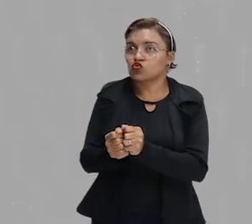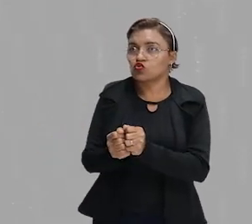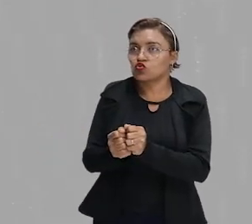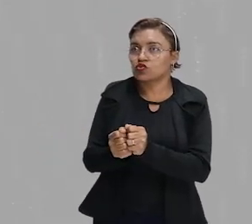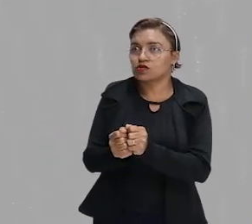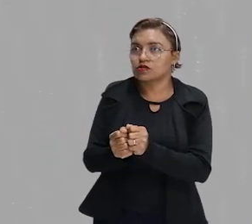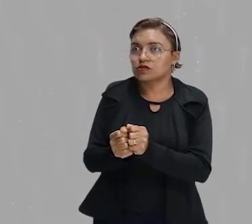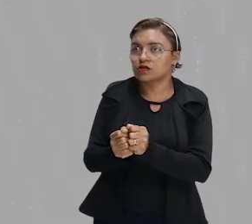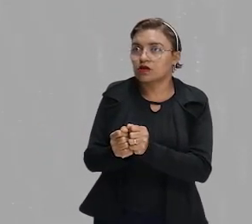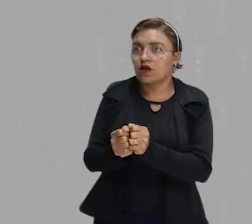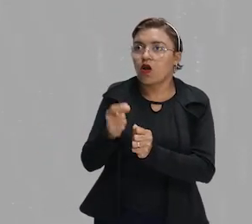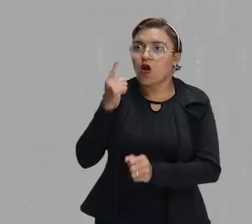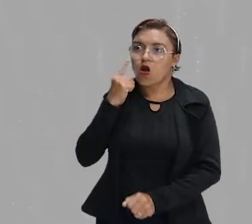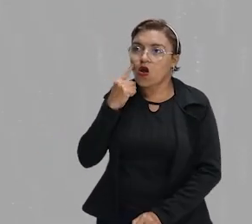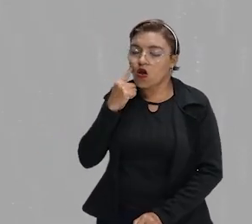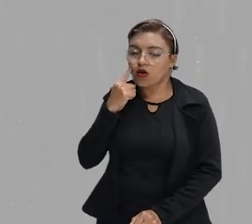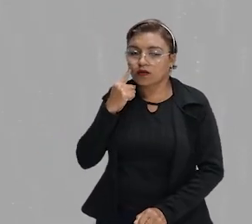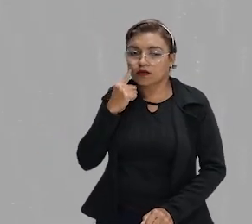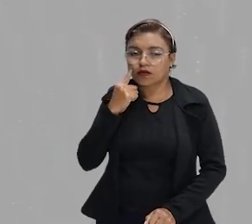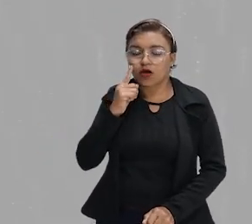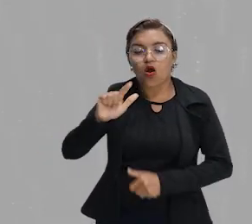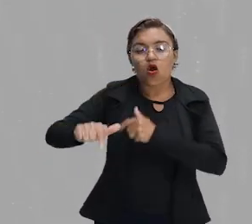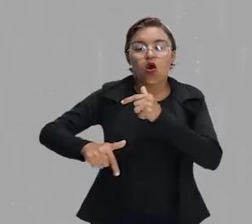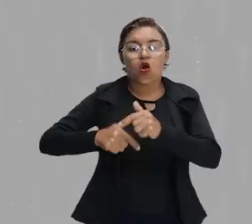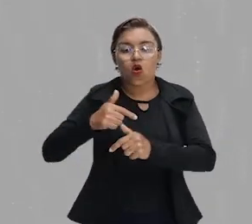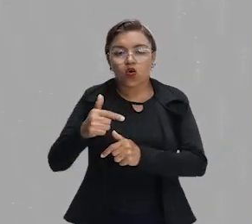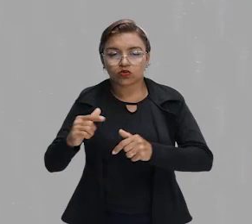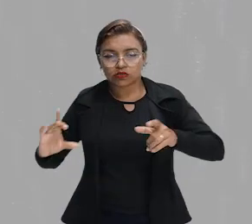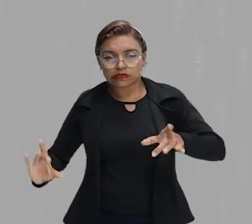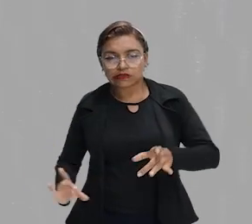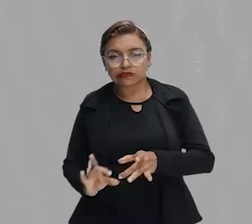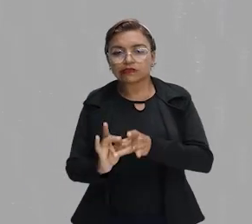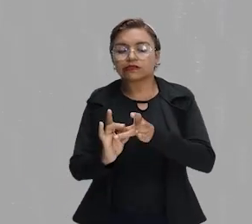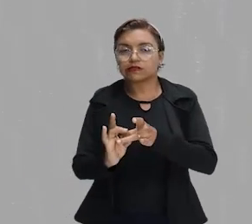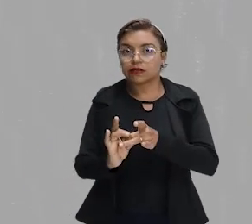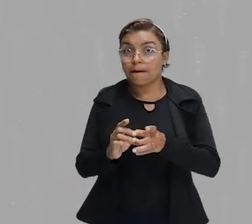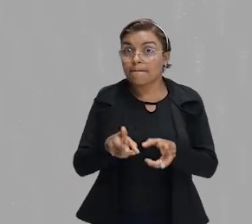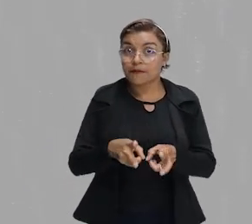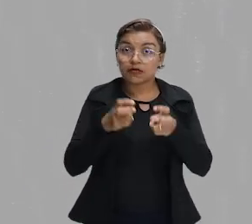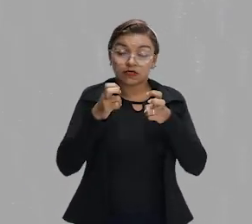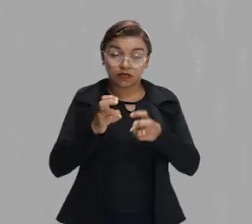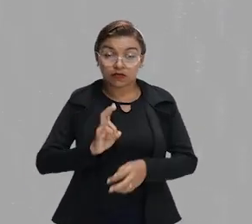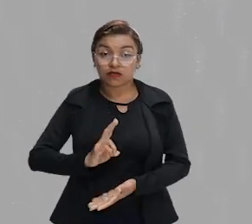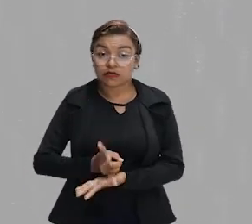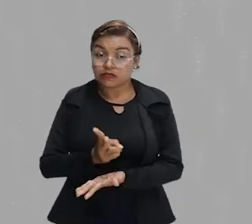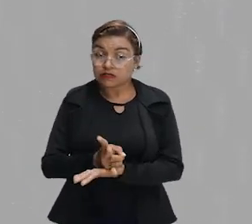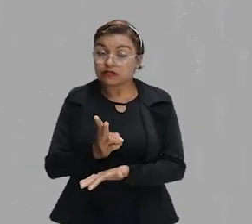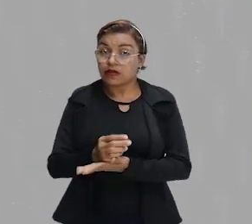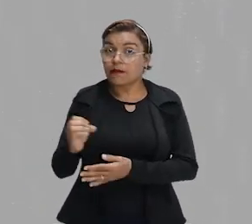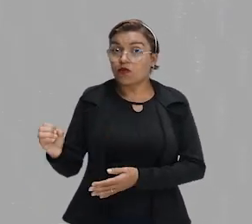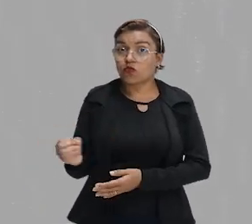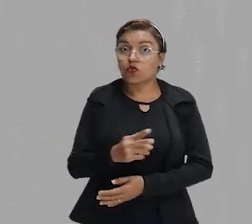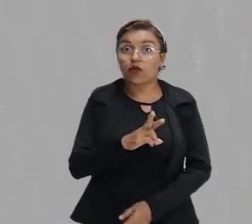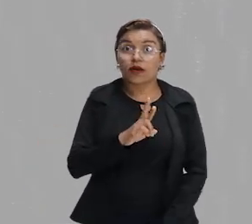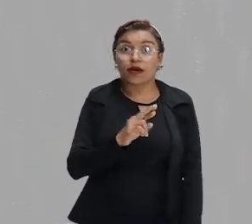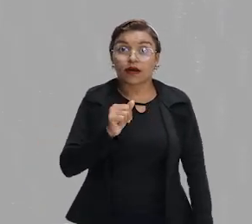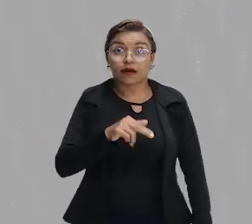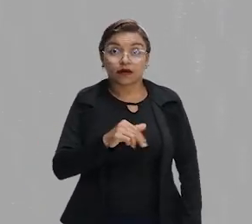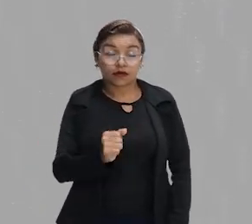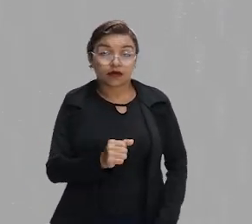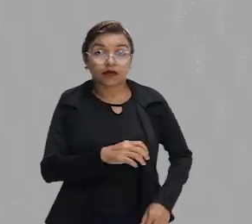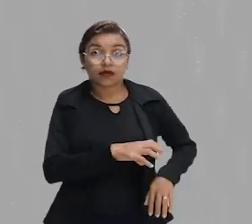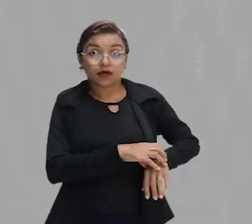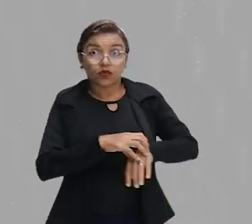seu aminoácido tirosina com os outros aminoácidos. E percebam que toda vez que um novo RNA transportador se